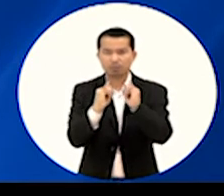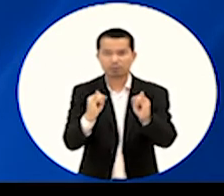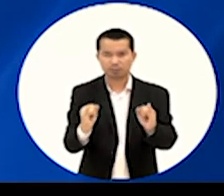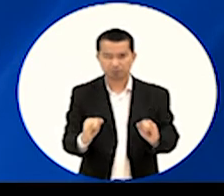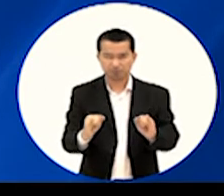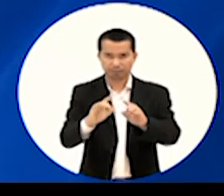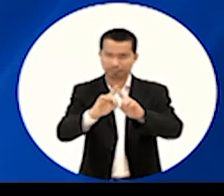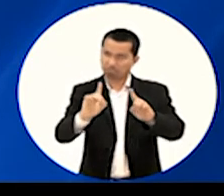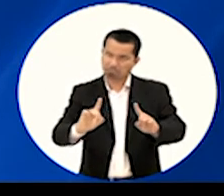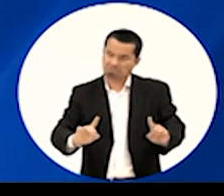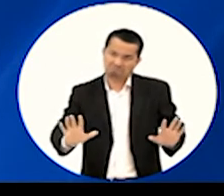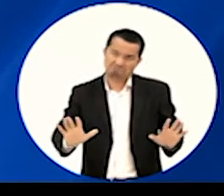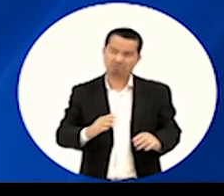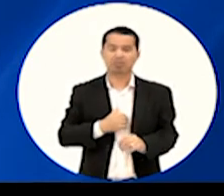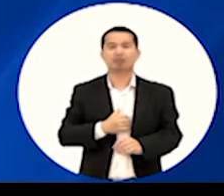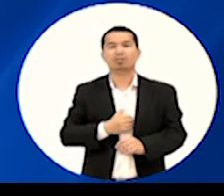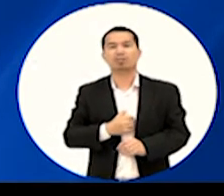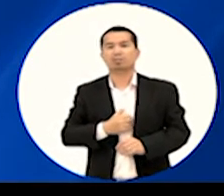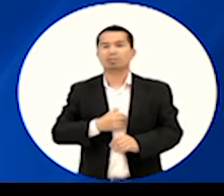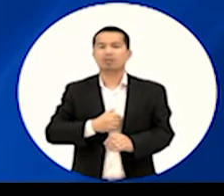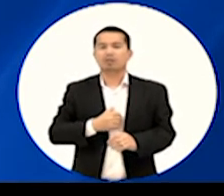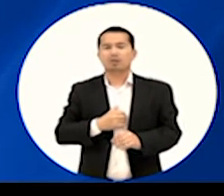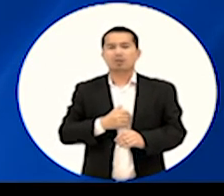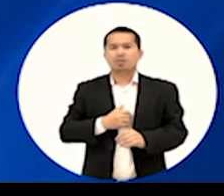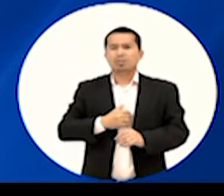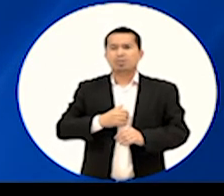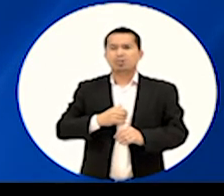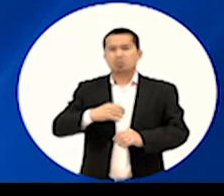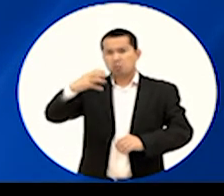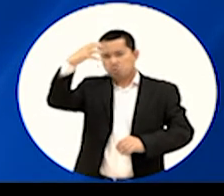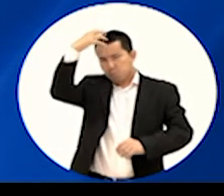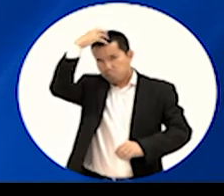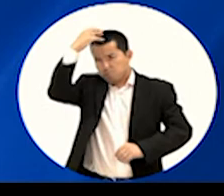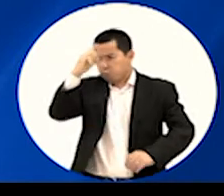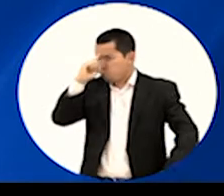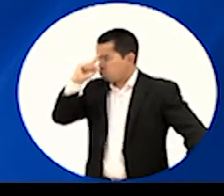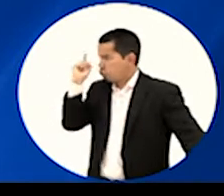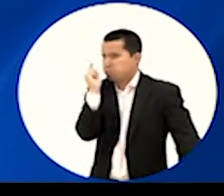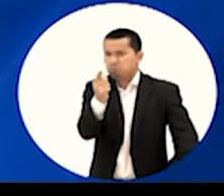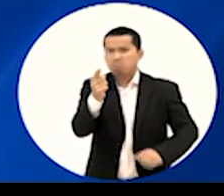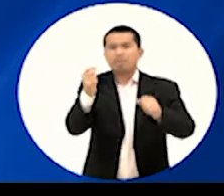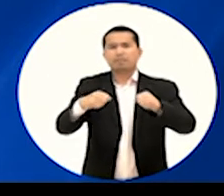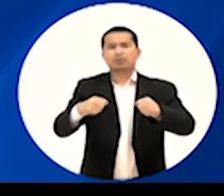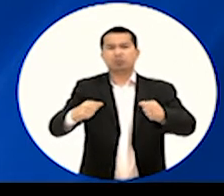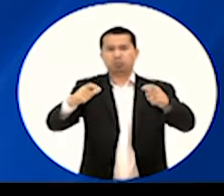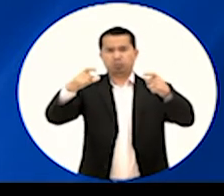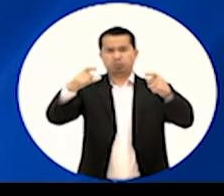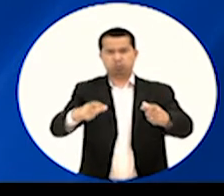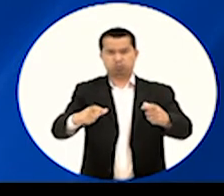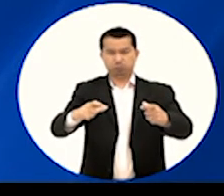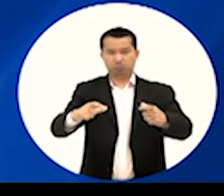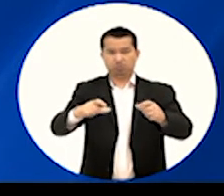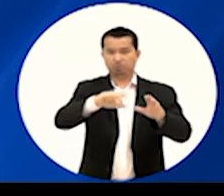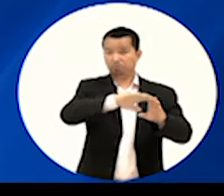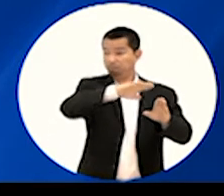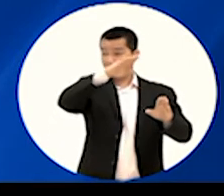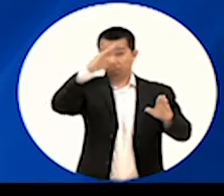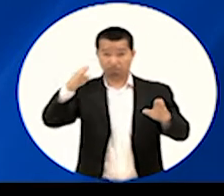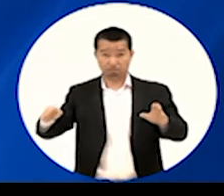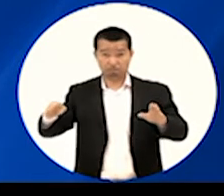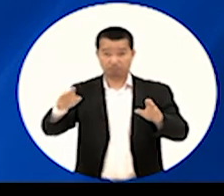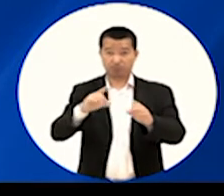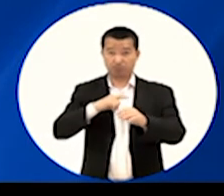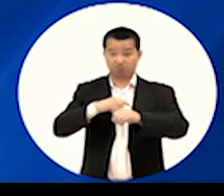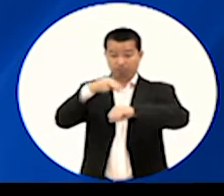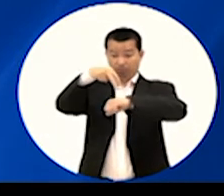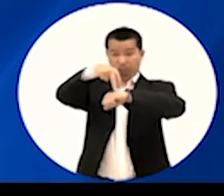largura, e ordenou que a pusessem na planície de Durá, na província da